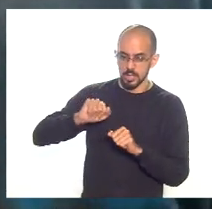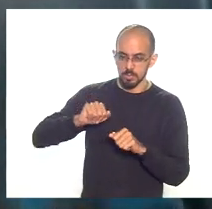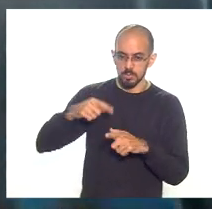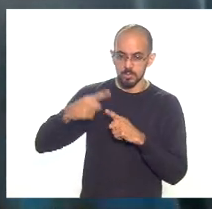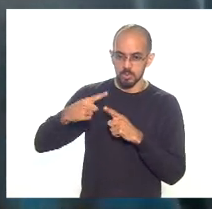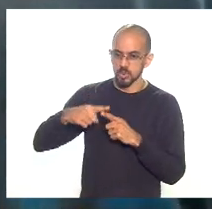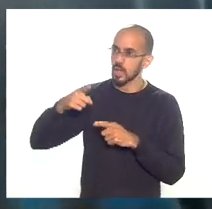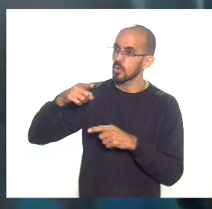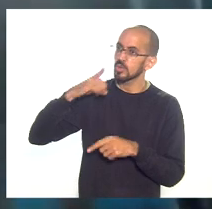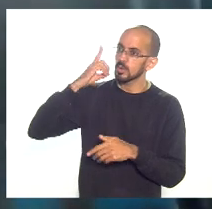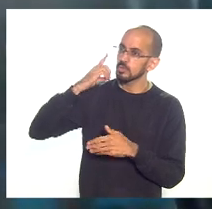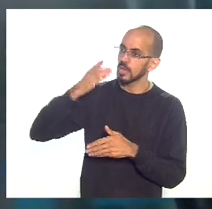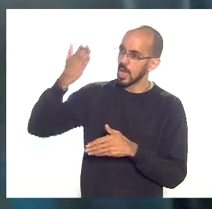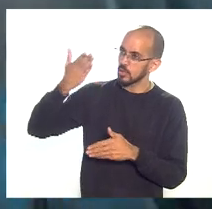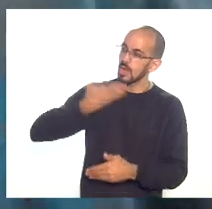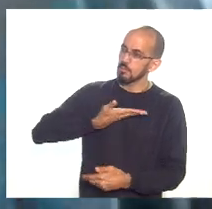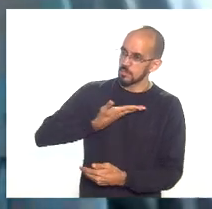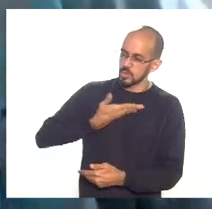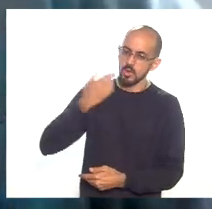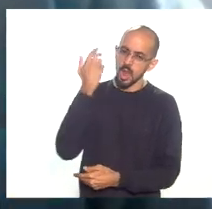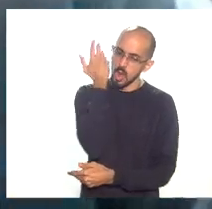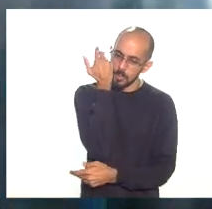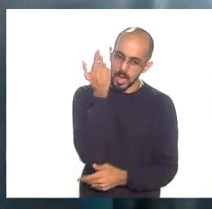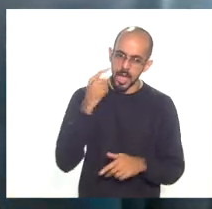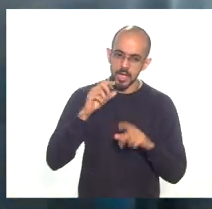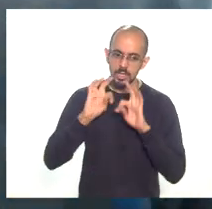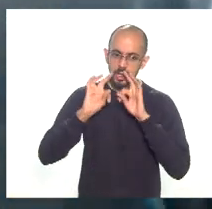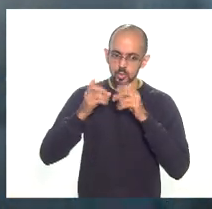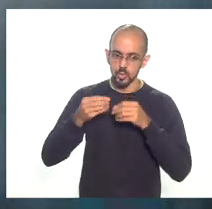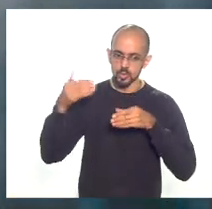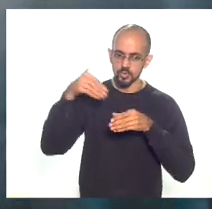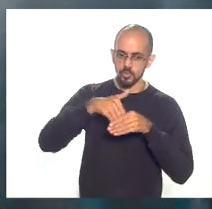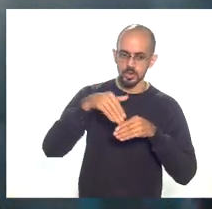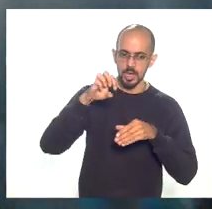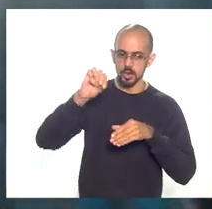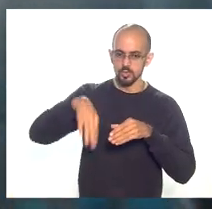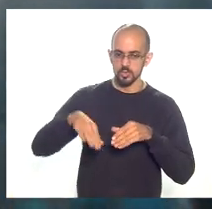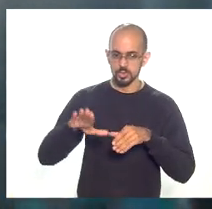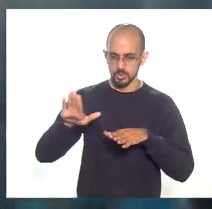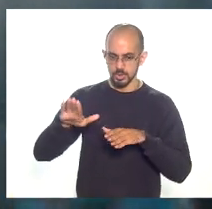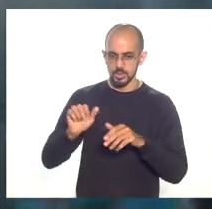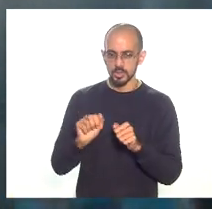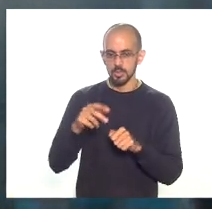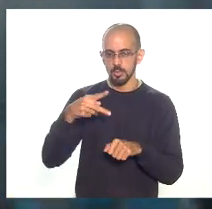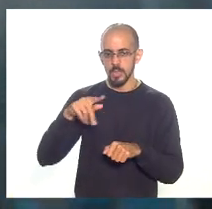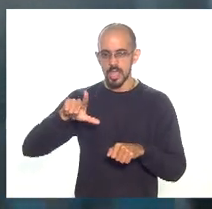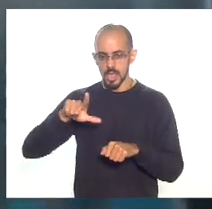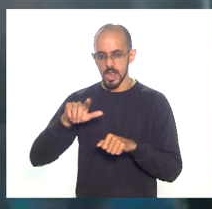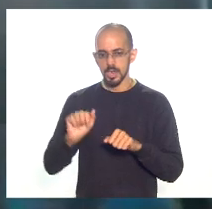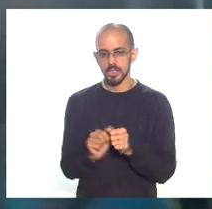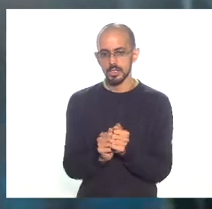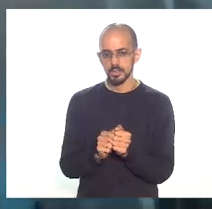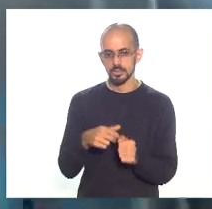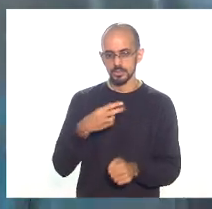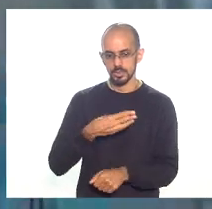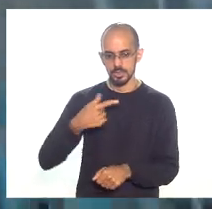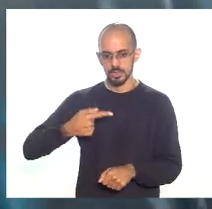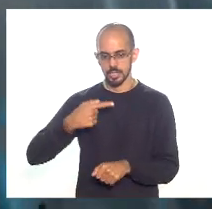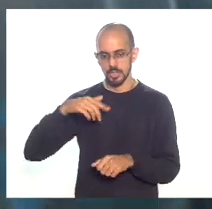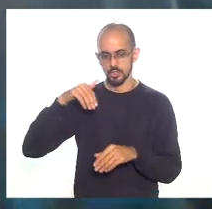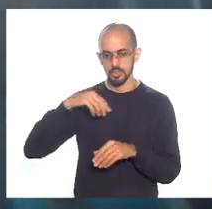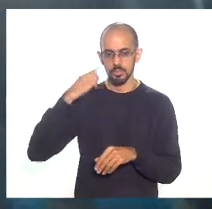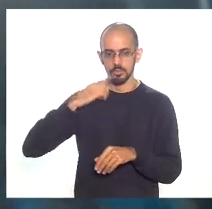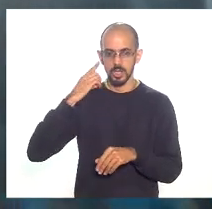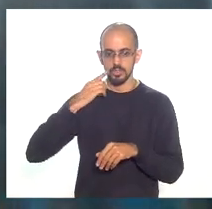deputado companheiro Eliomar e todos os que votaram favoráveis ao PL os 37 deputados